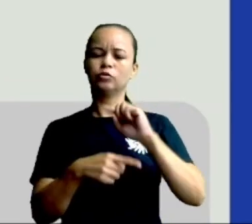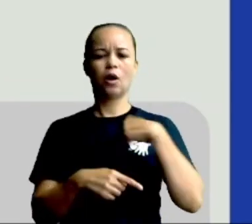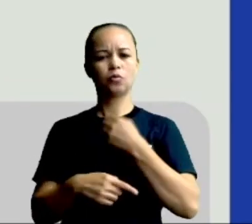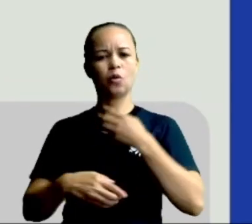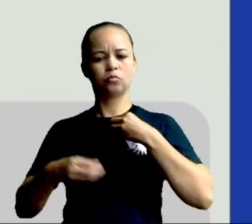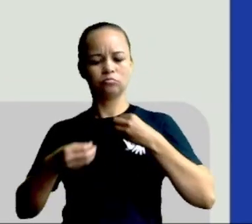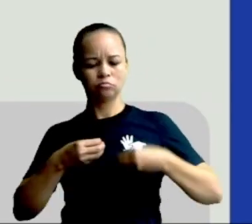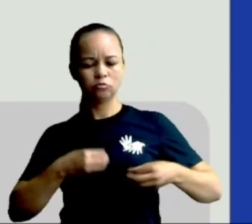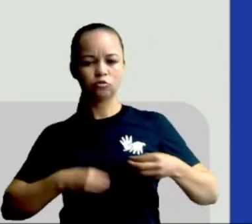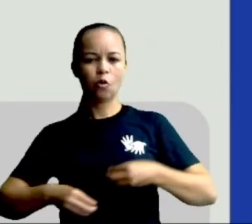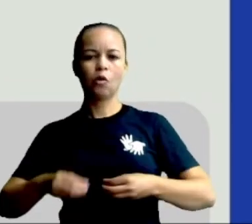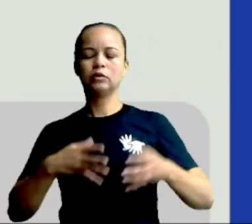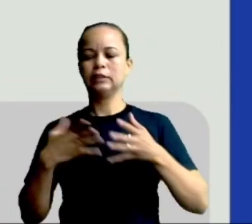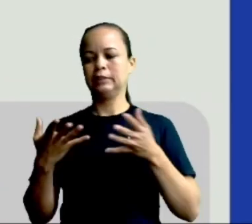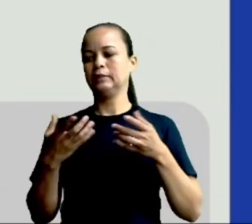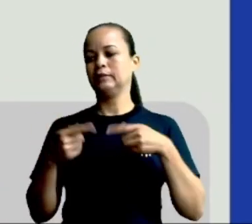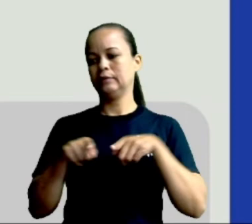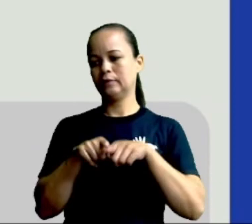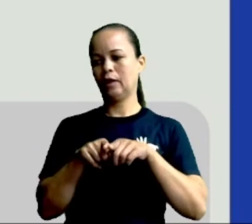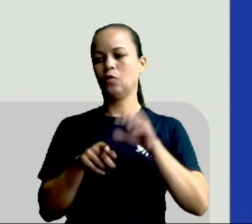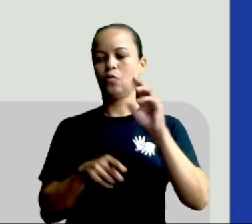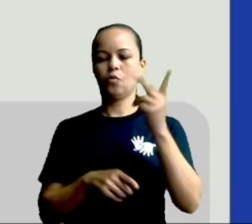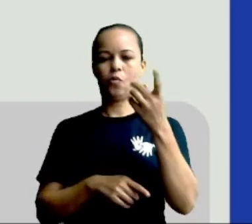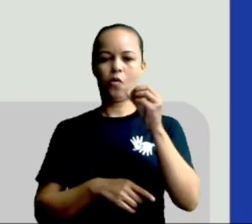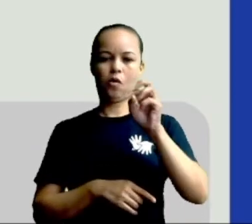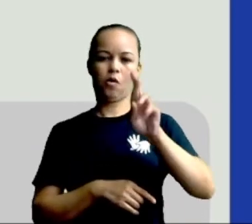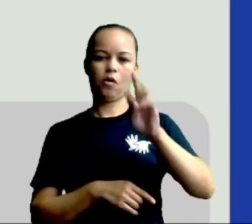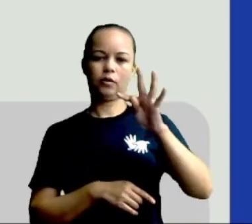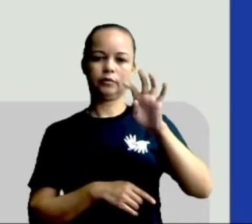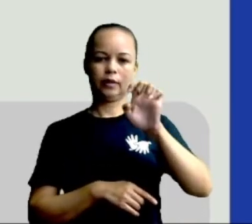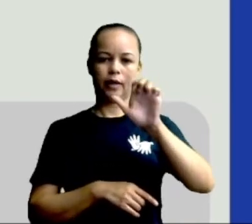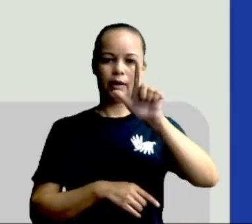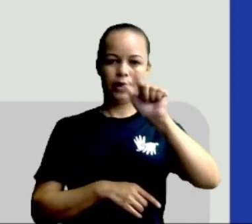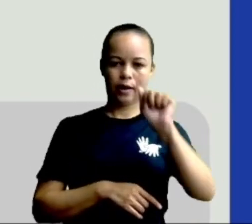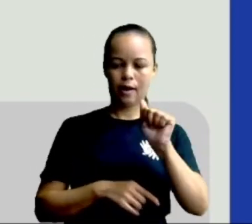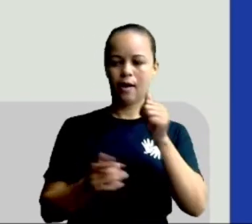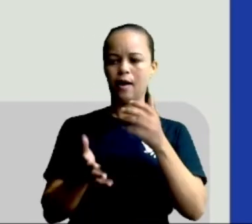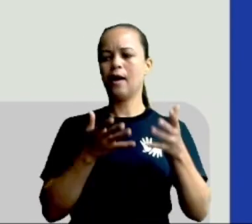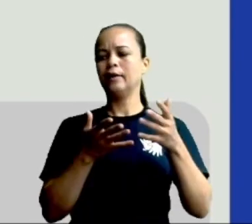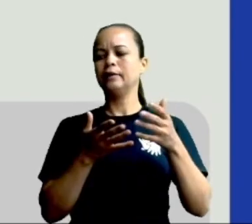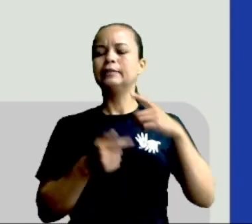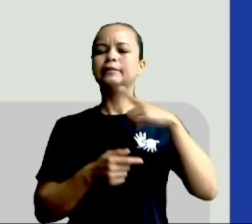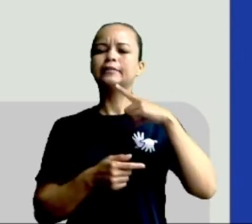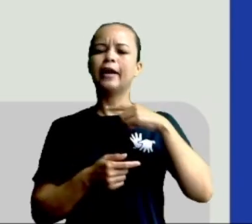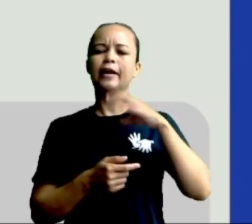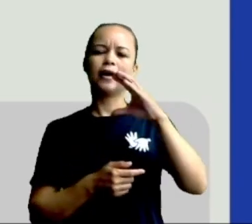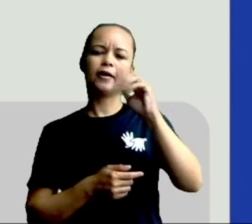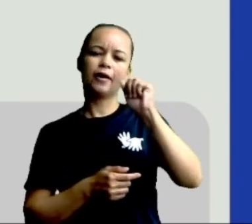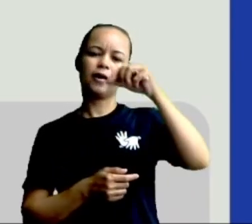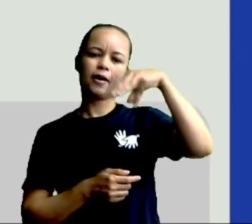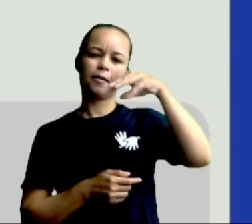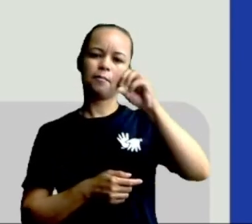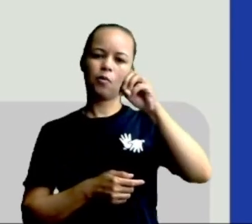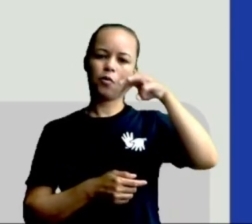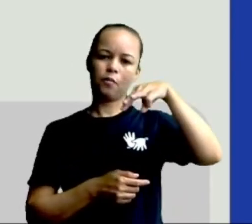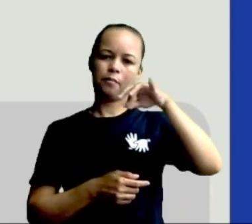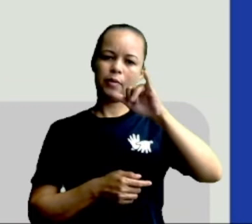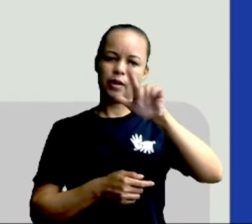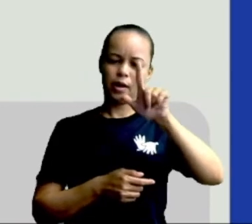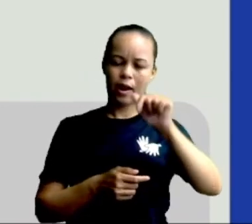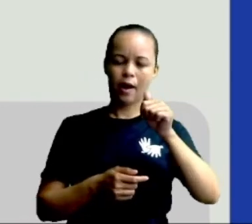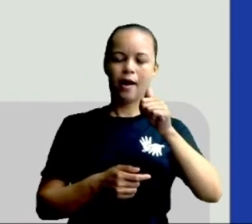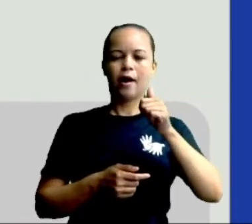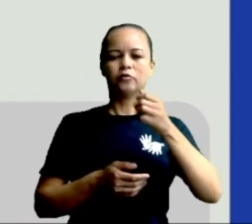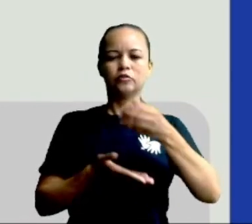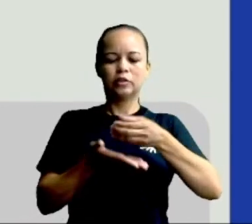né? O hortelã, que é um chá saborosíssimo. A camomila, que dizem que acalma, né? Quando você está muito nervoso, estressado, você toma